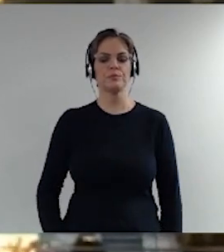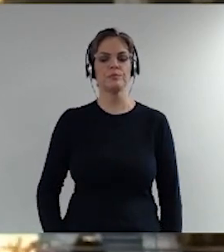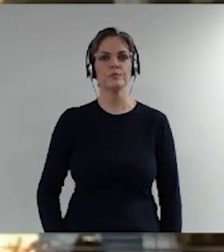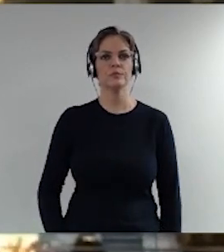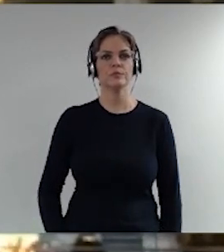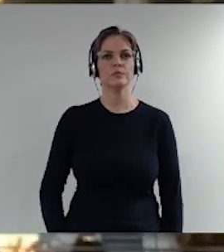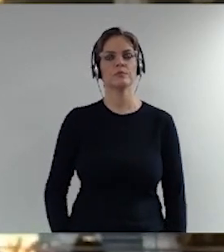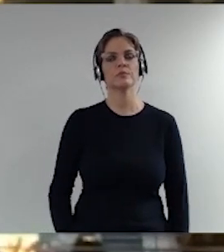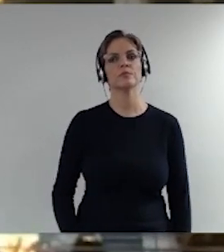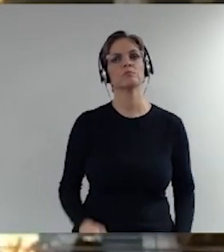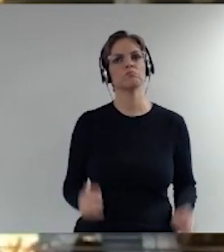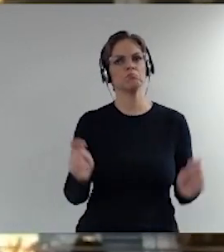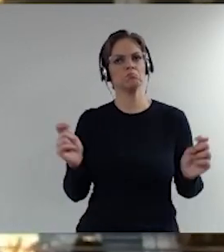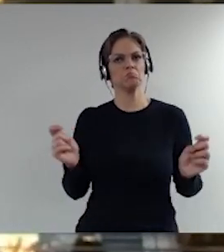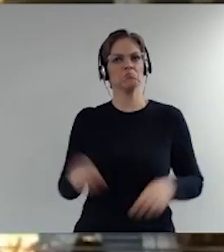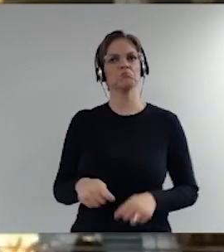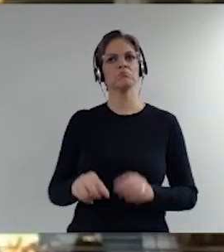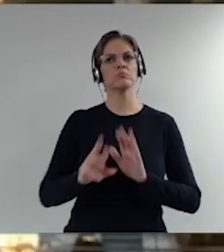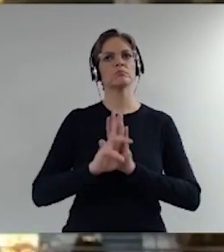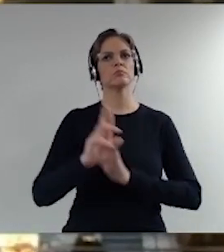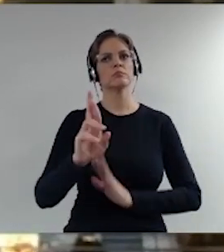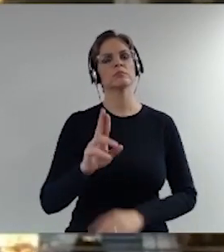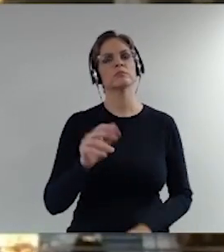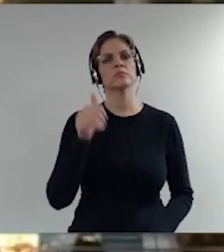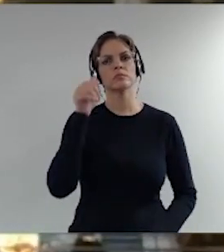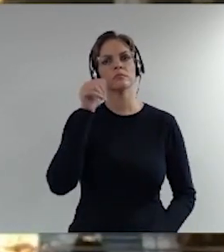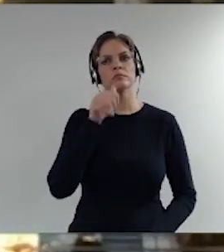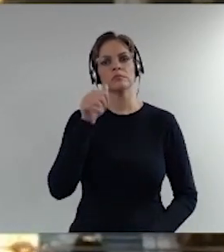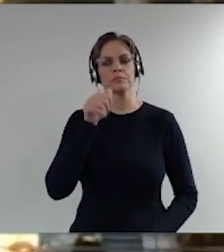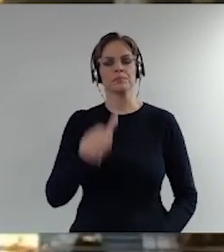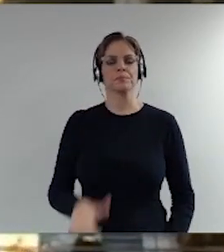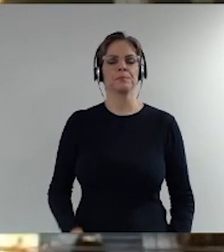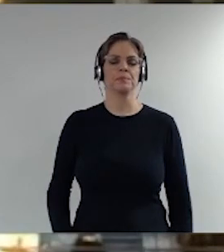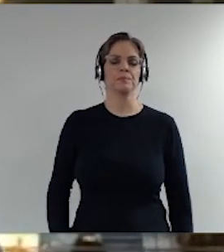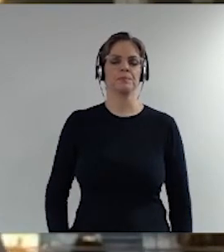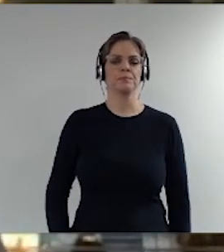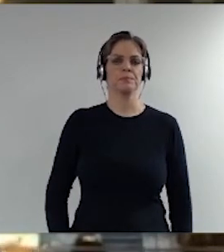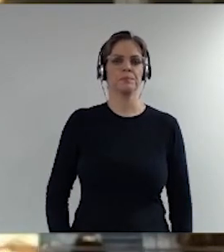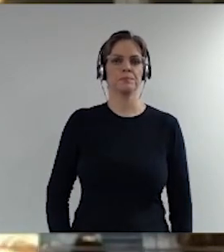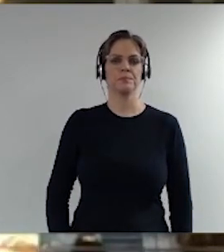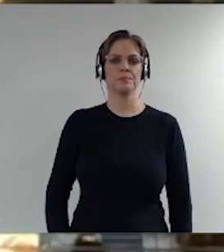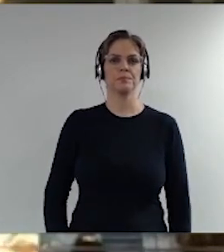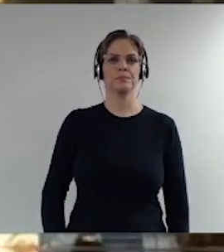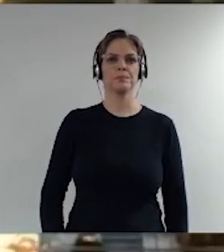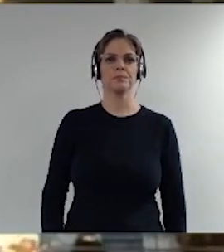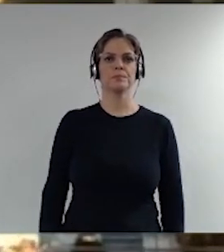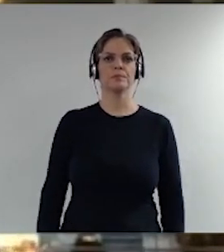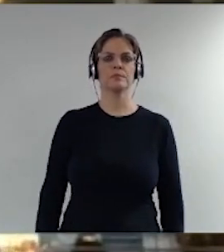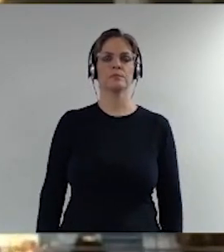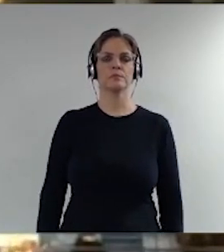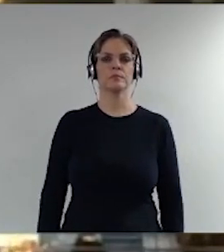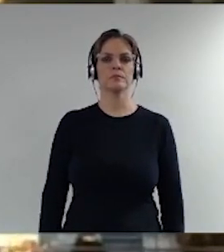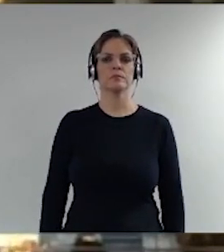representação competente feminina à frente da nossa entidade. Cumprimento o meu